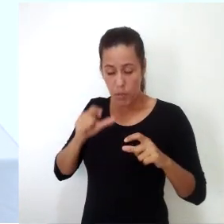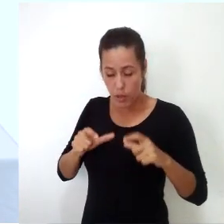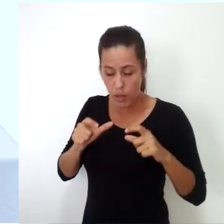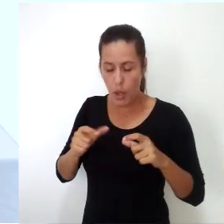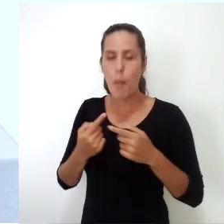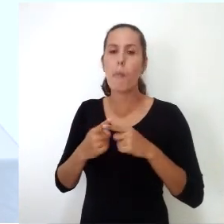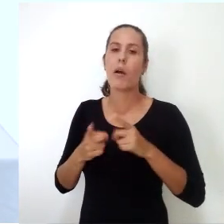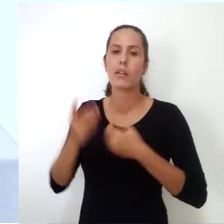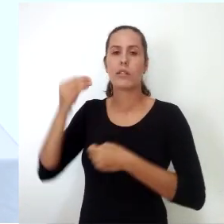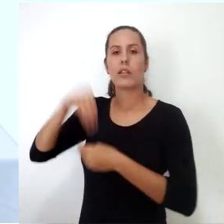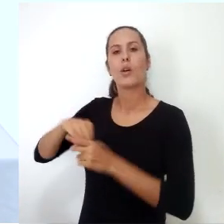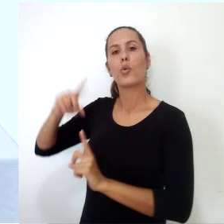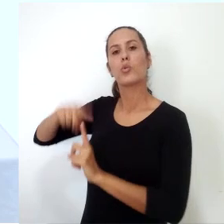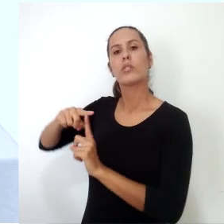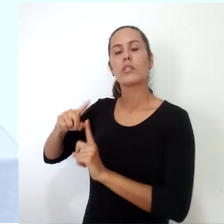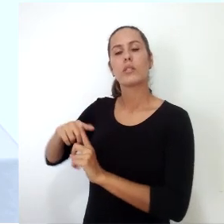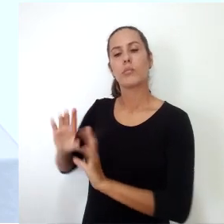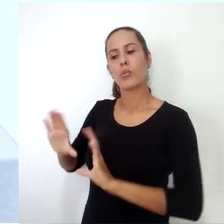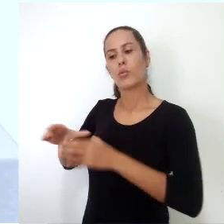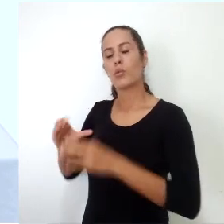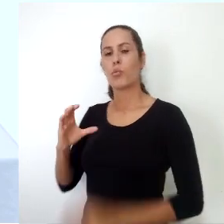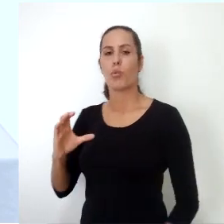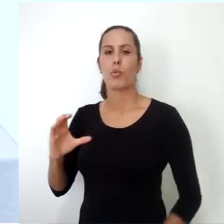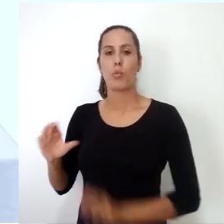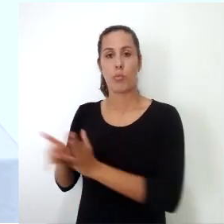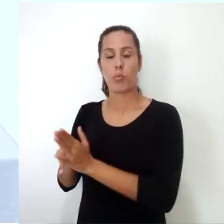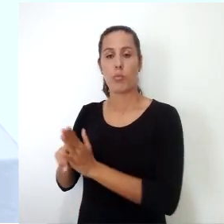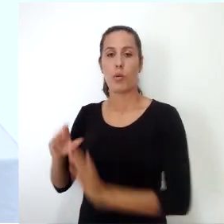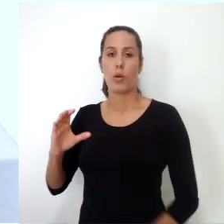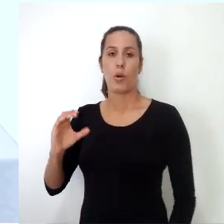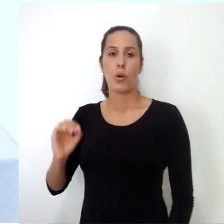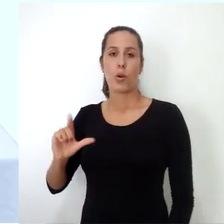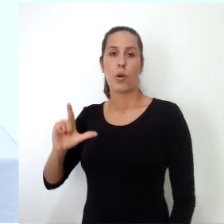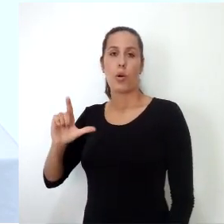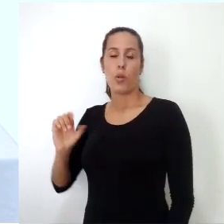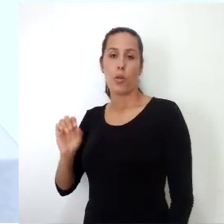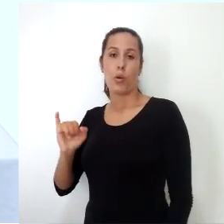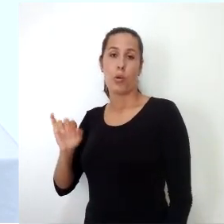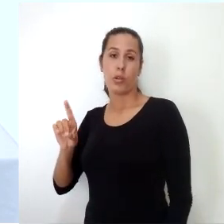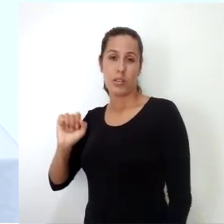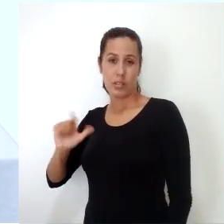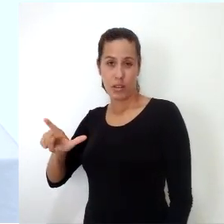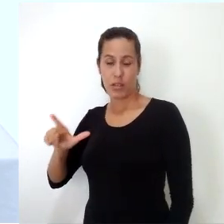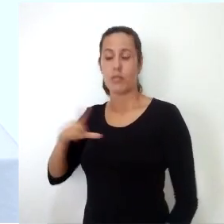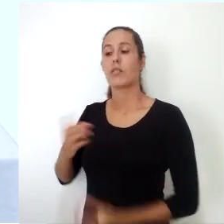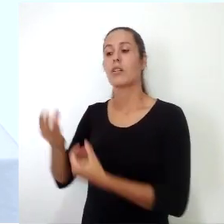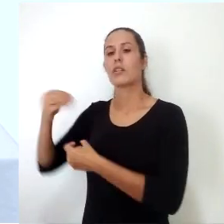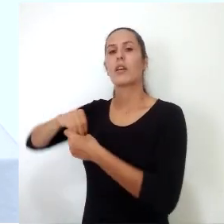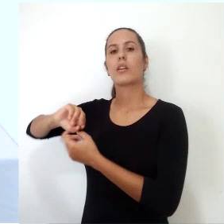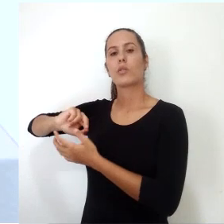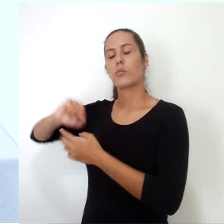uma substância coloidal e vai ter, na realidade, várias faces.